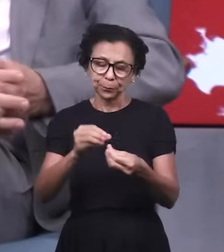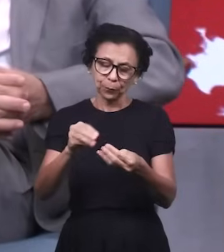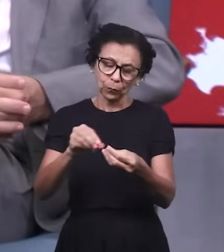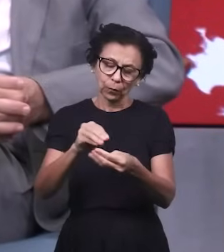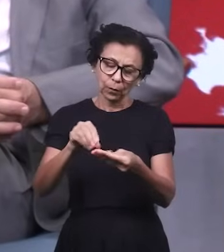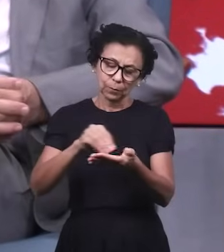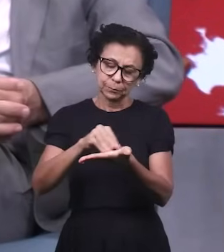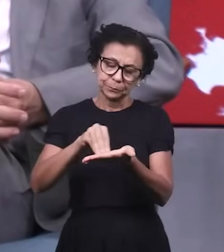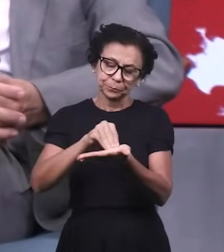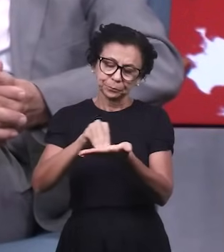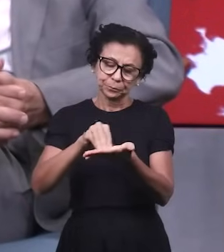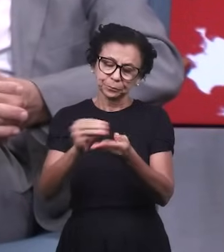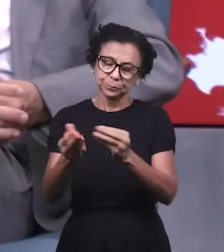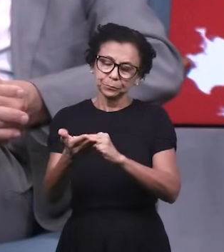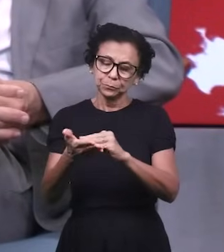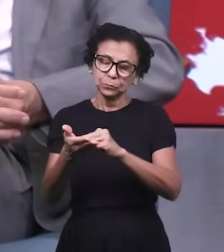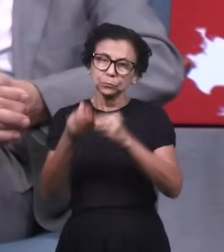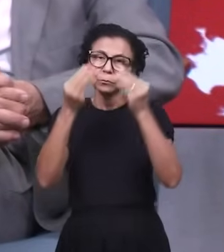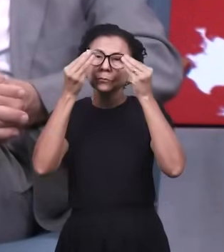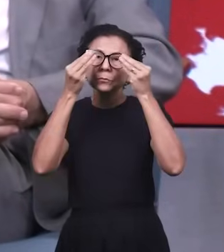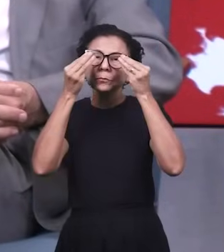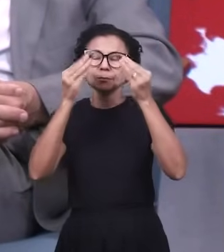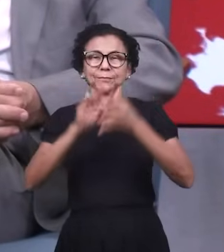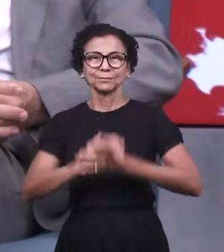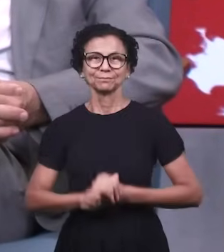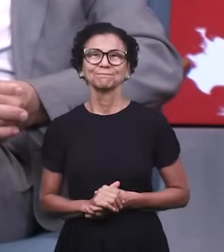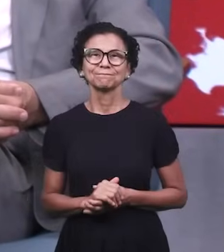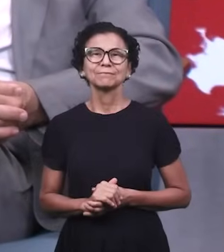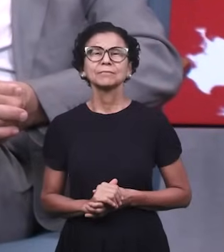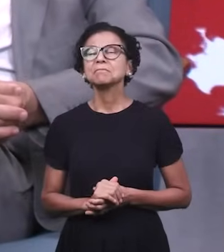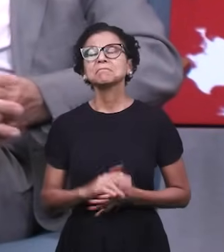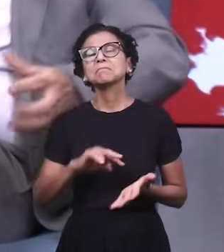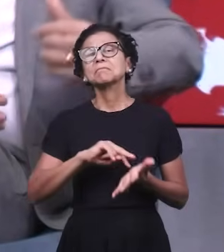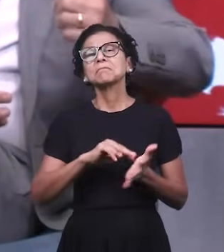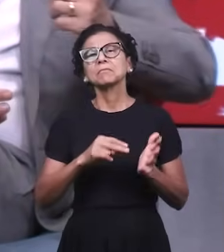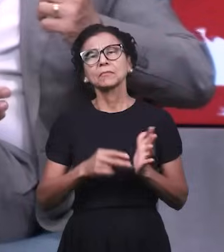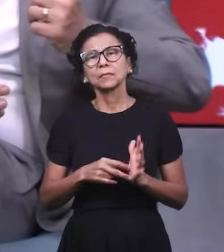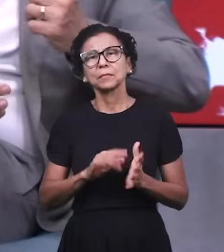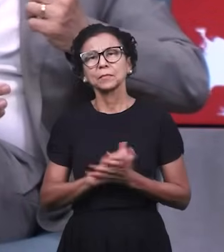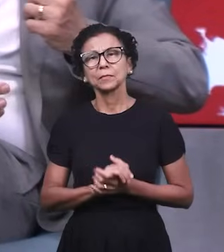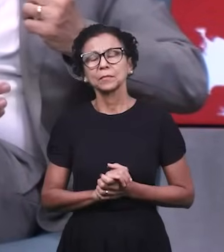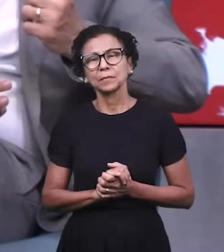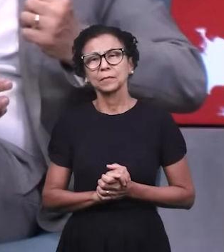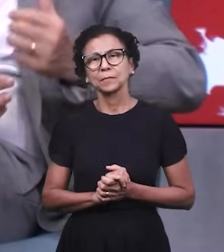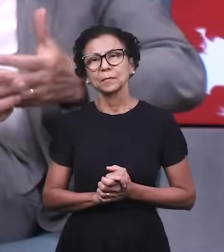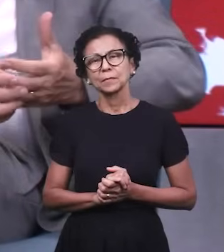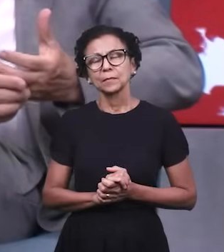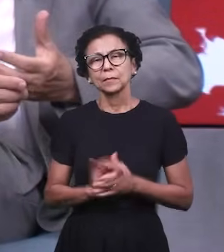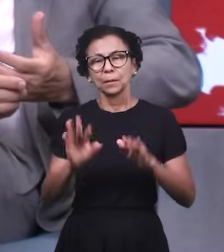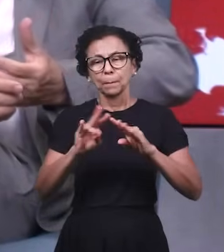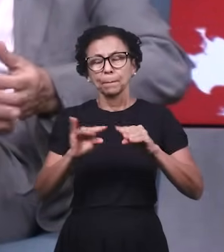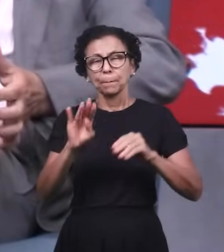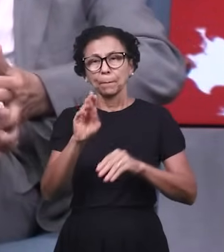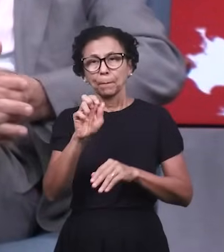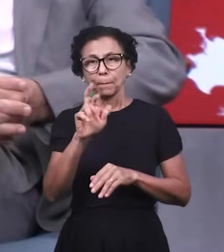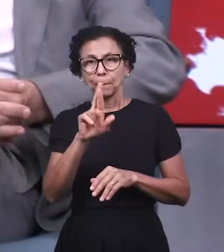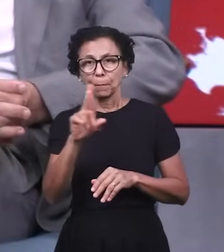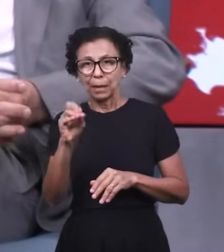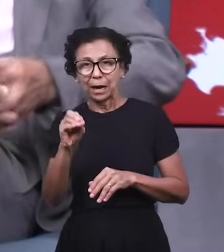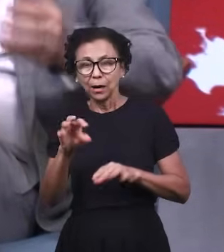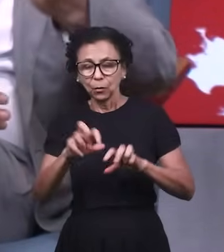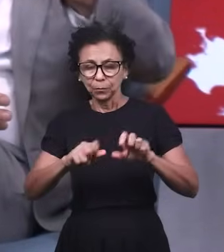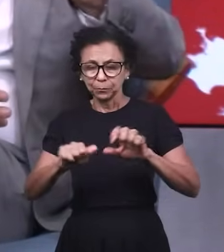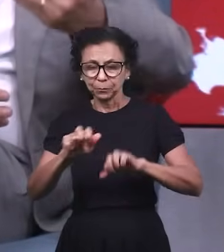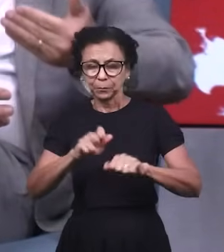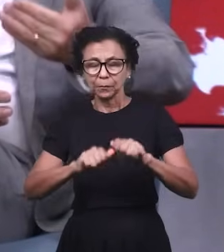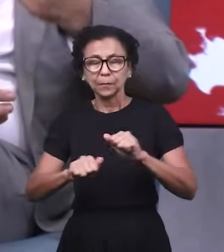homem. Jesus está ensinando que ele ia usar o homem, mas quem recebesse a bênção da cura